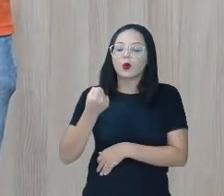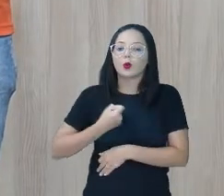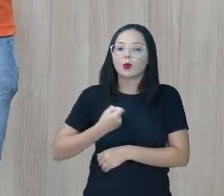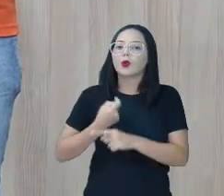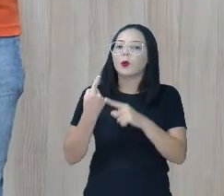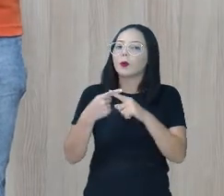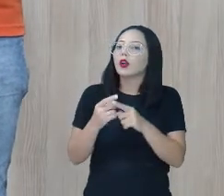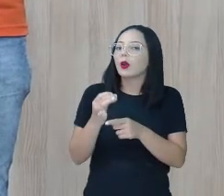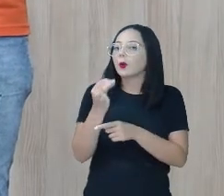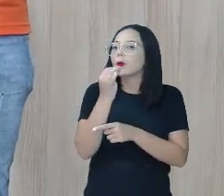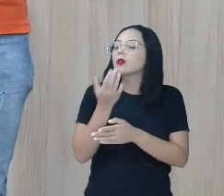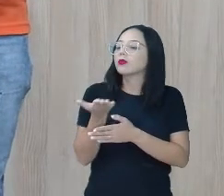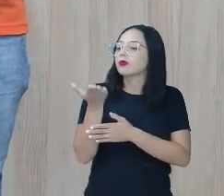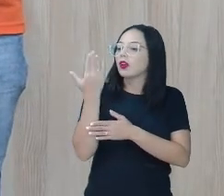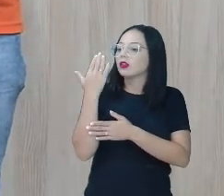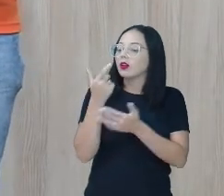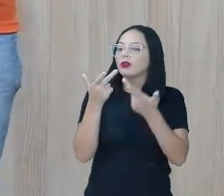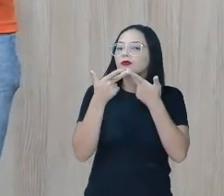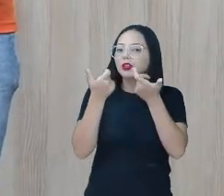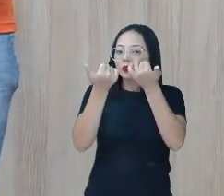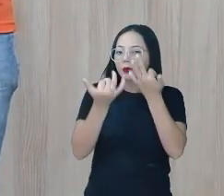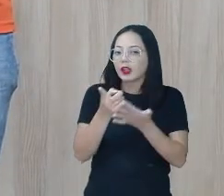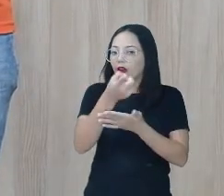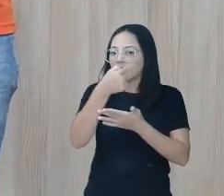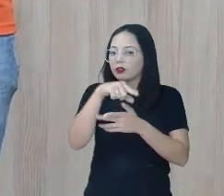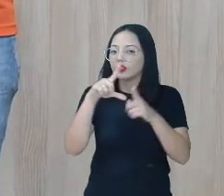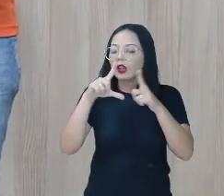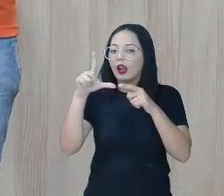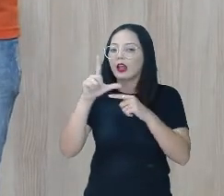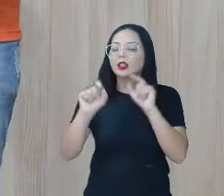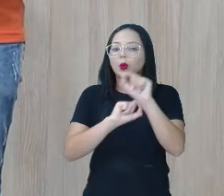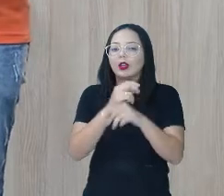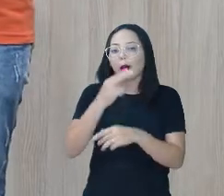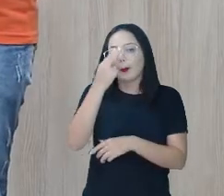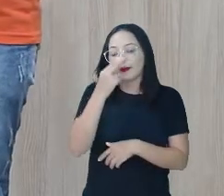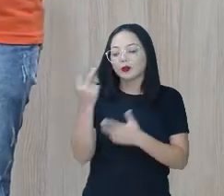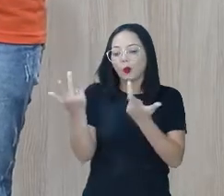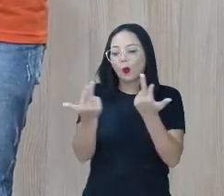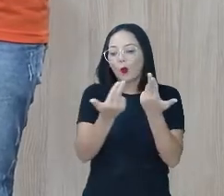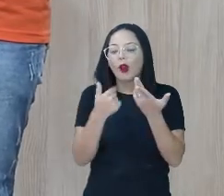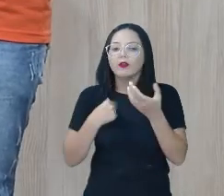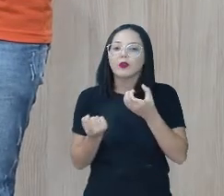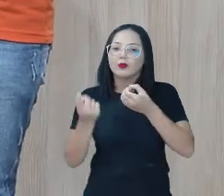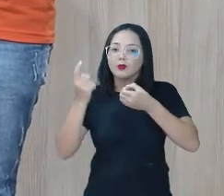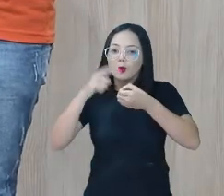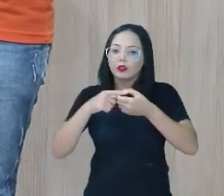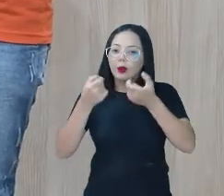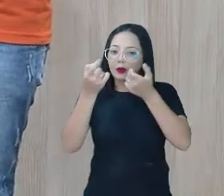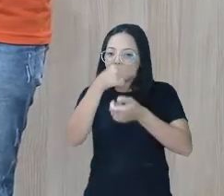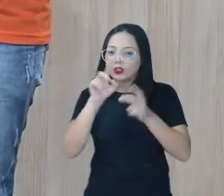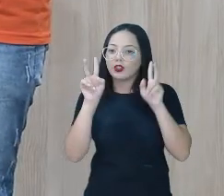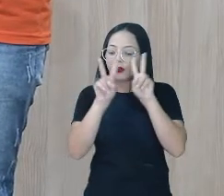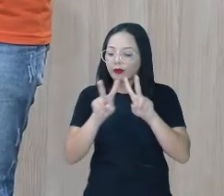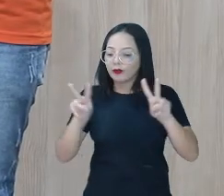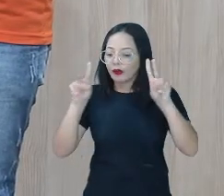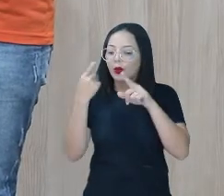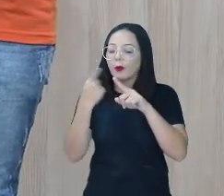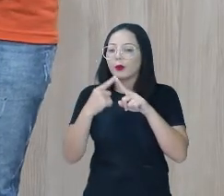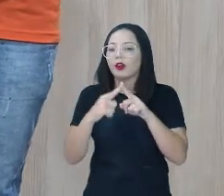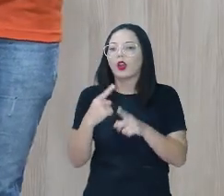exemplos anteriores que eu citei, as letras eram as mesmas, tá? Vou até voltar aqui para você ver, ó. Eu tenho